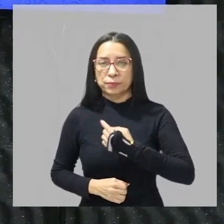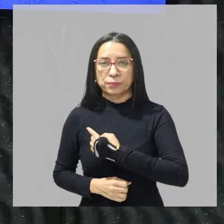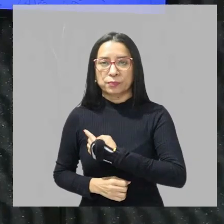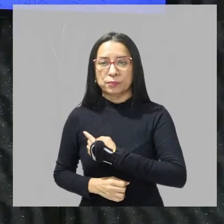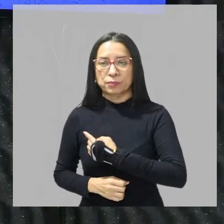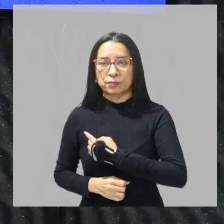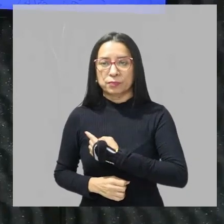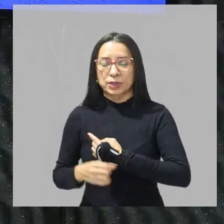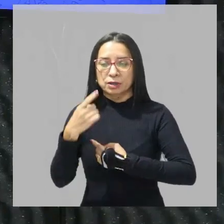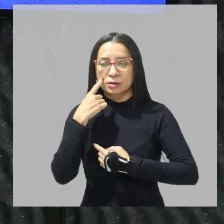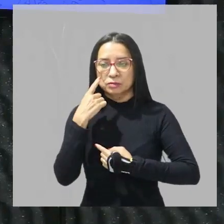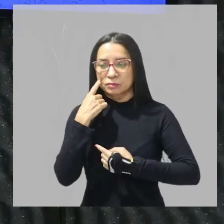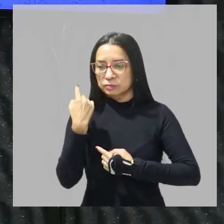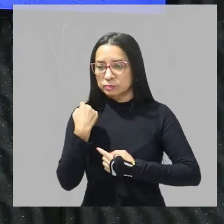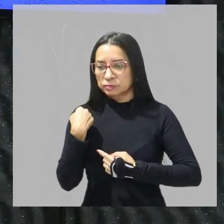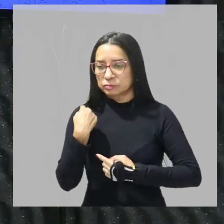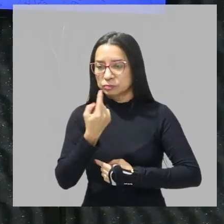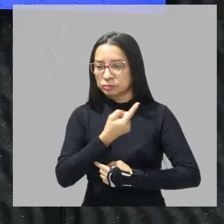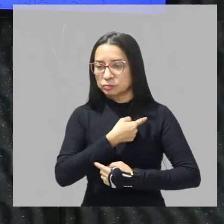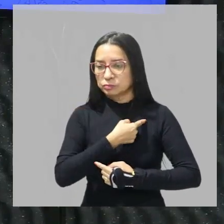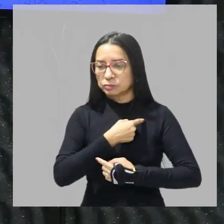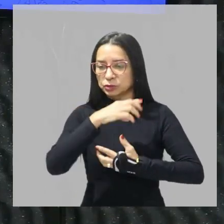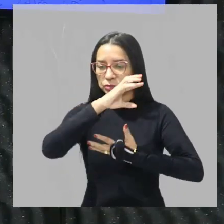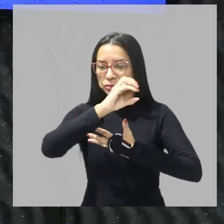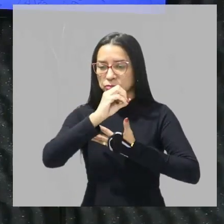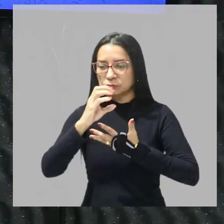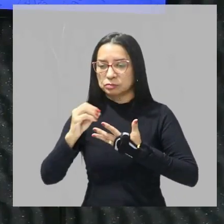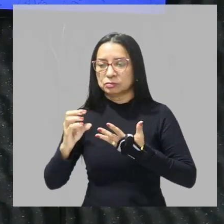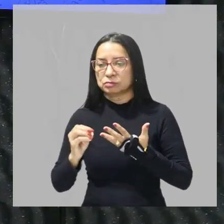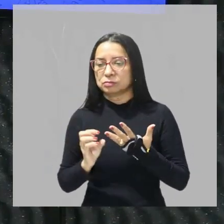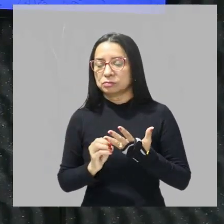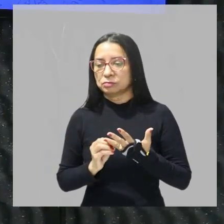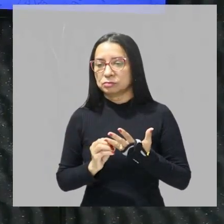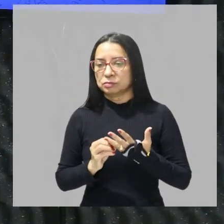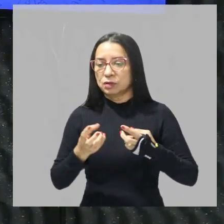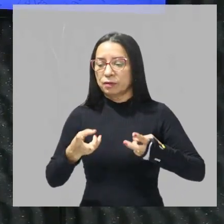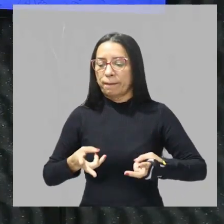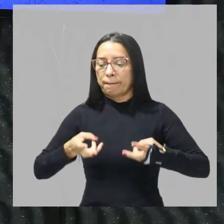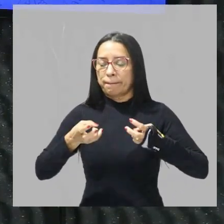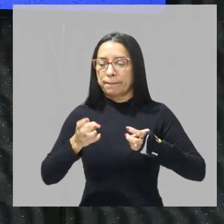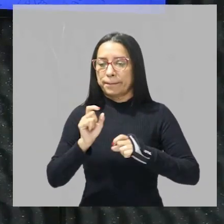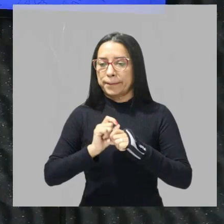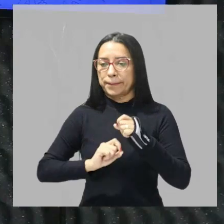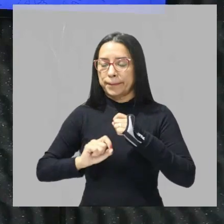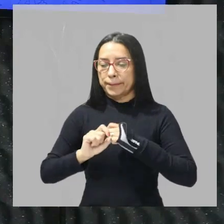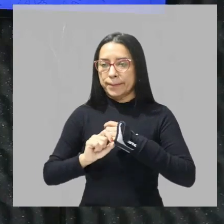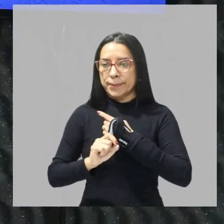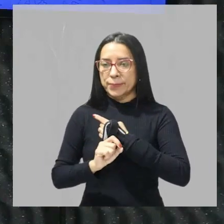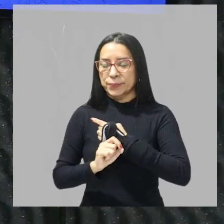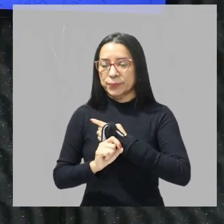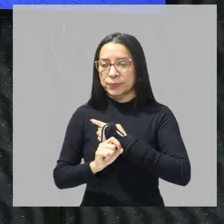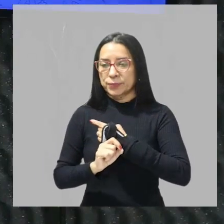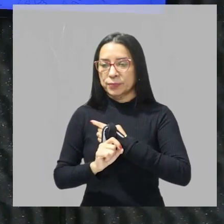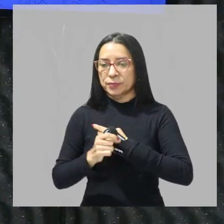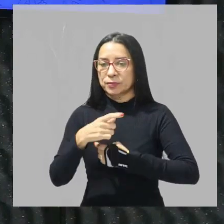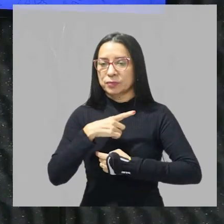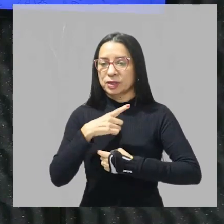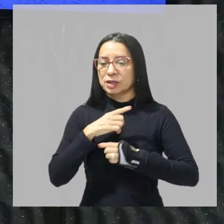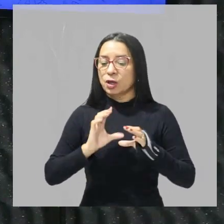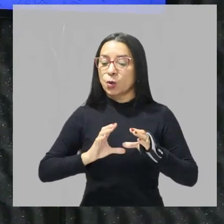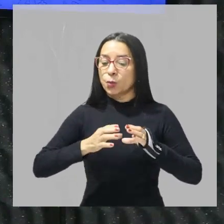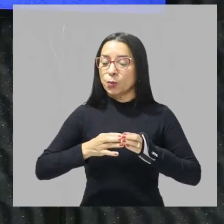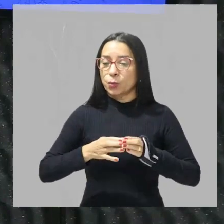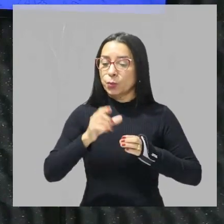Pessoal, vamos olhar para a nossa teia alimentar. Vocês vão perceber que existe um grupo